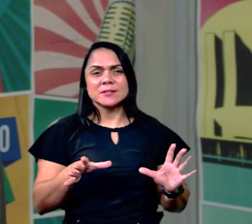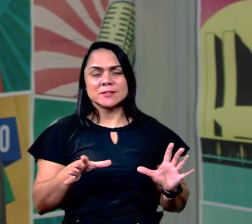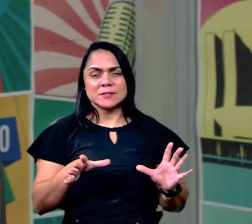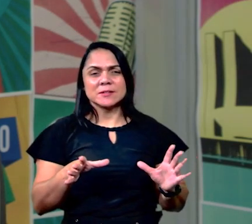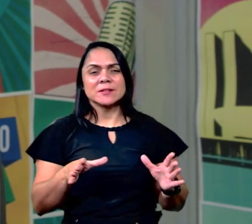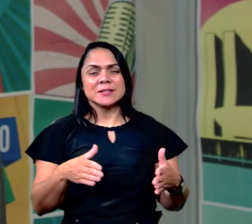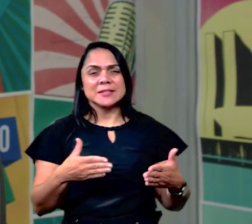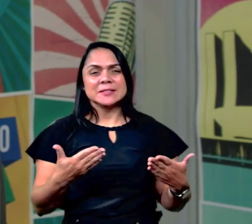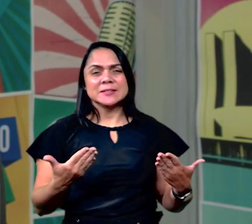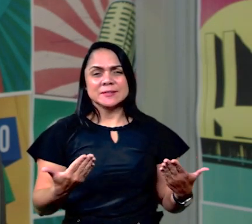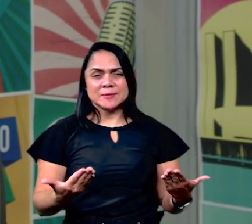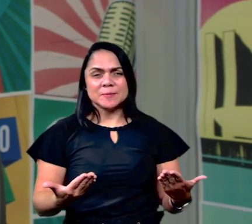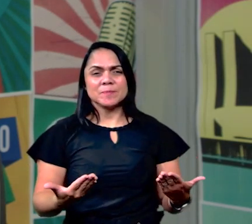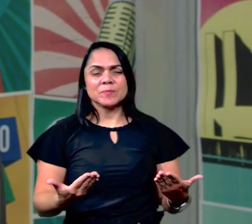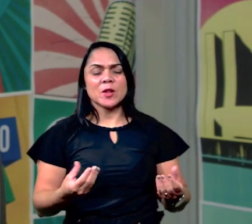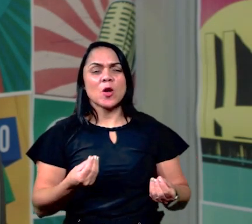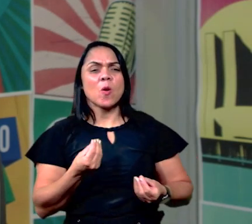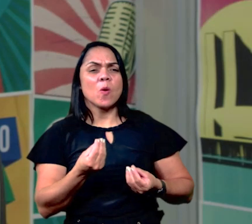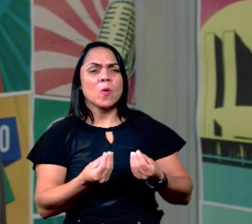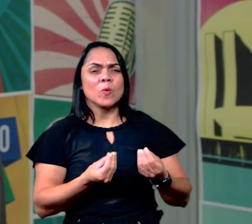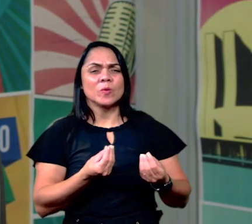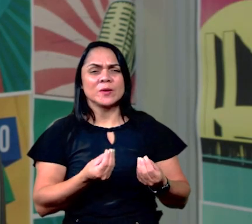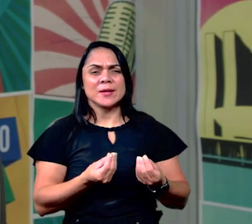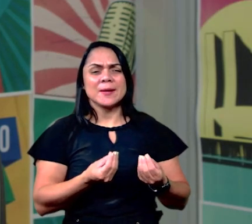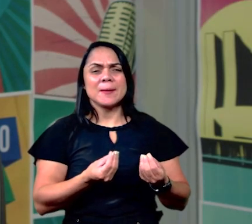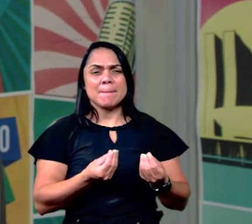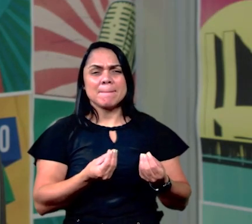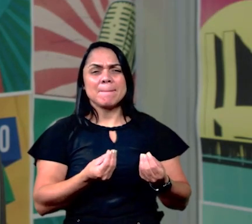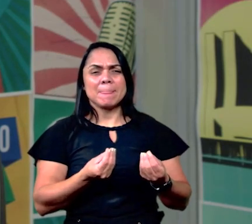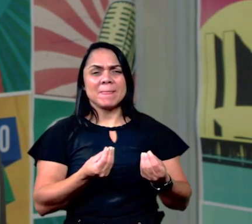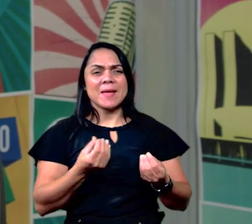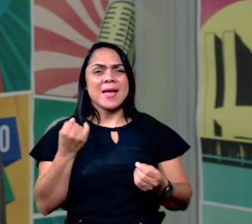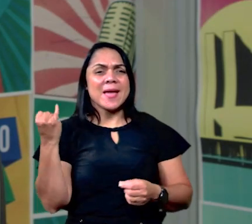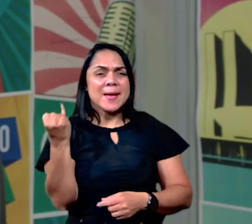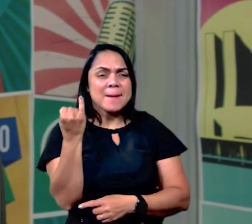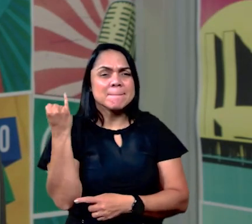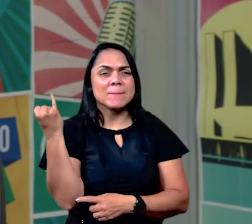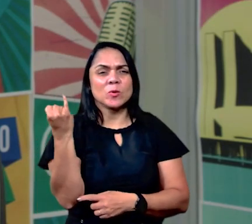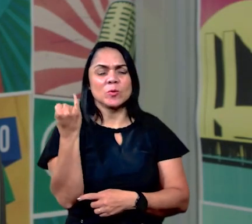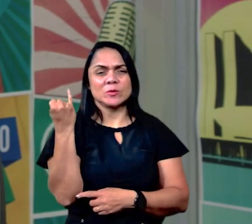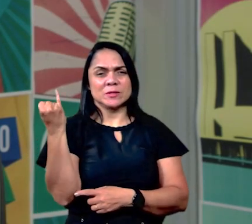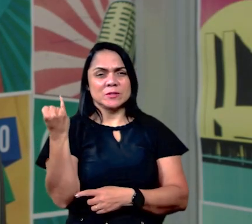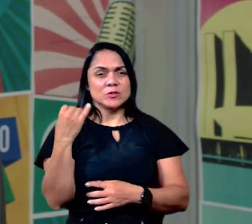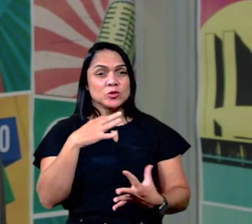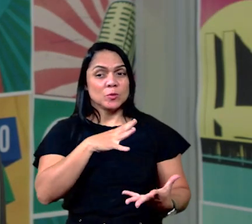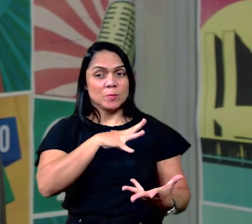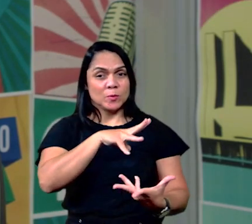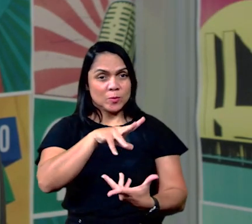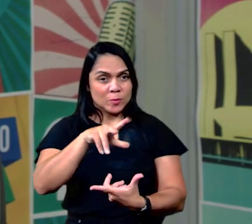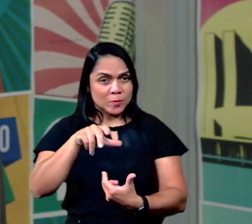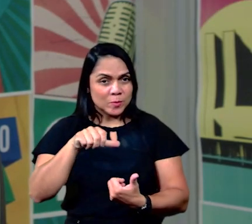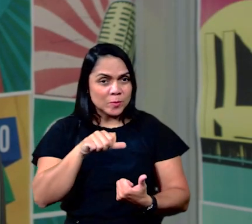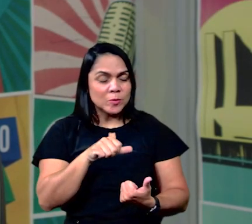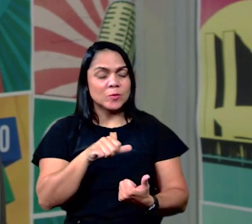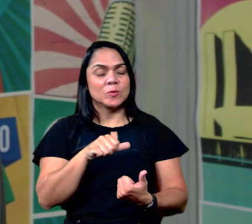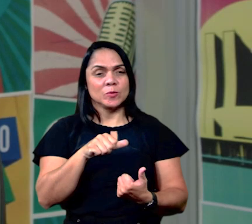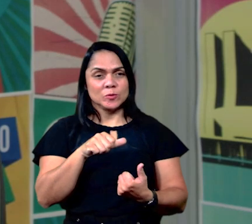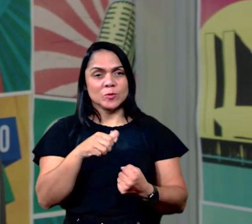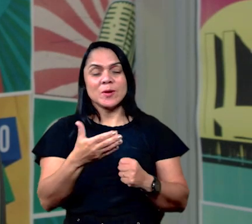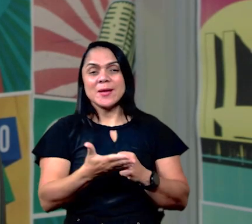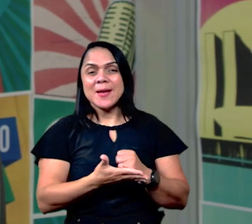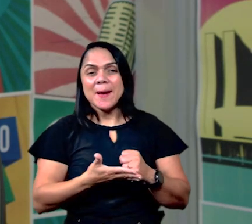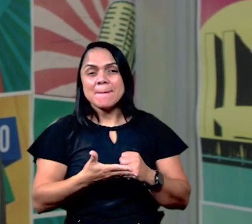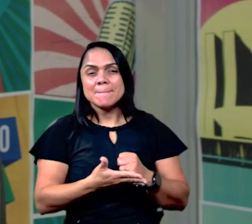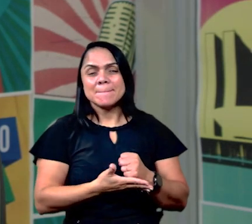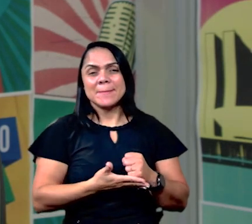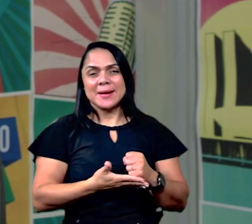um pouco, não é, o que seria, não é, essencial para o mundo moderno, e uma dessas questões essenciais é a